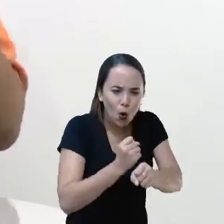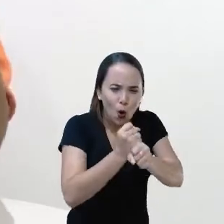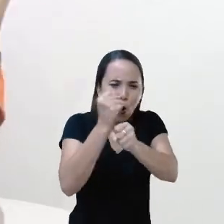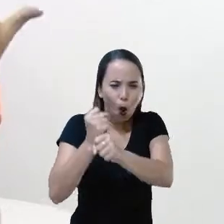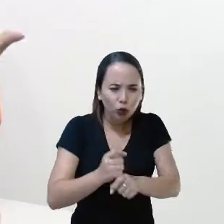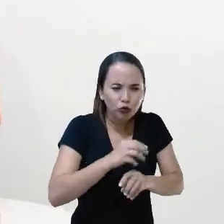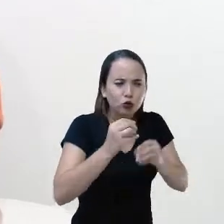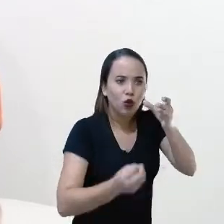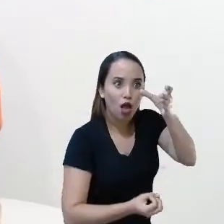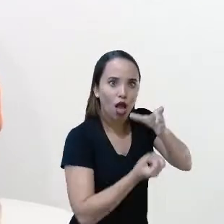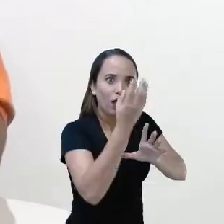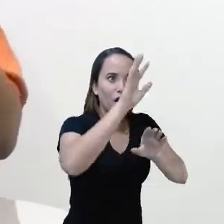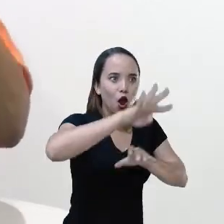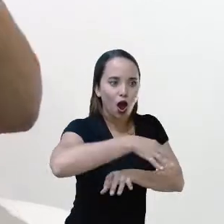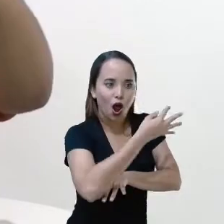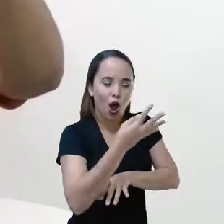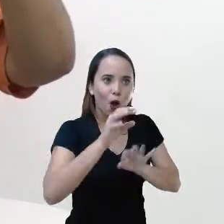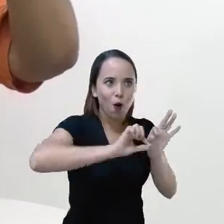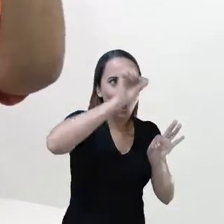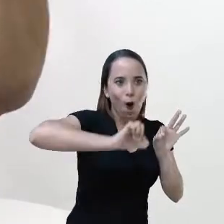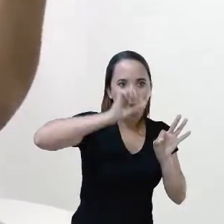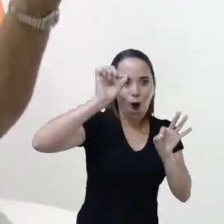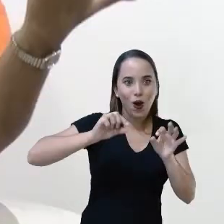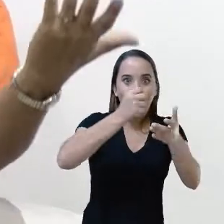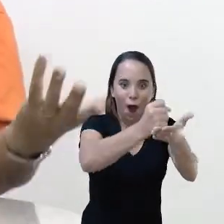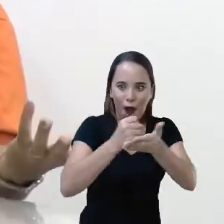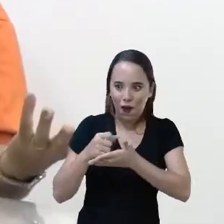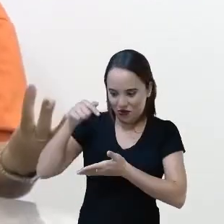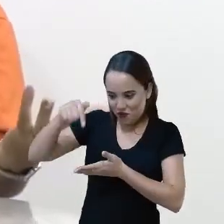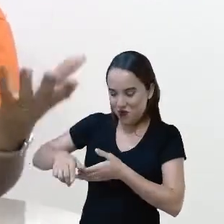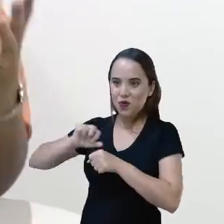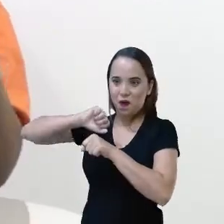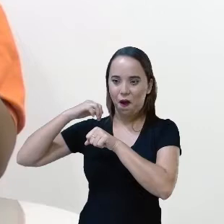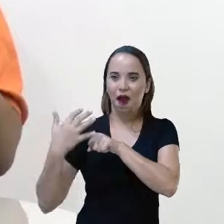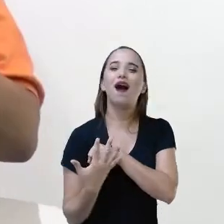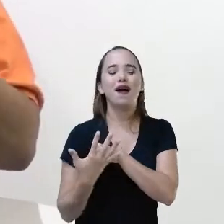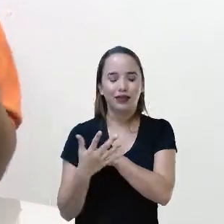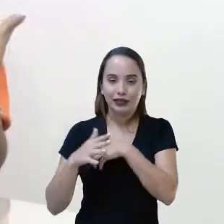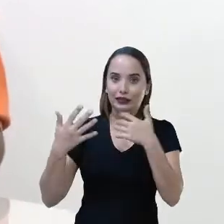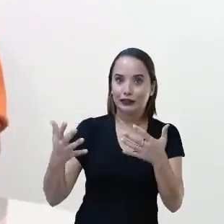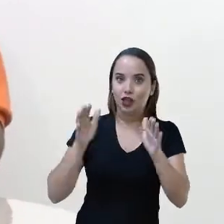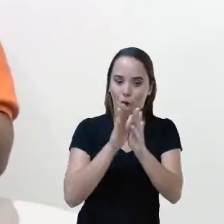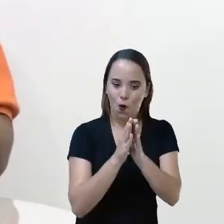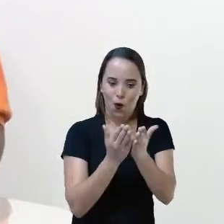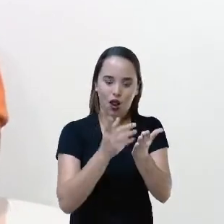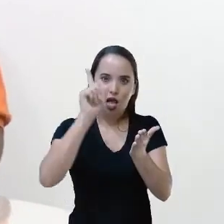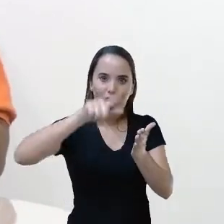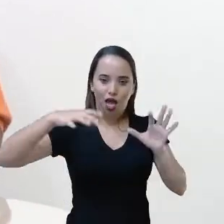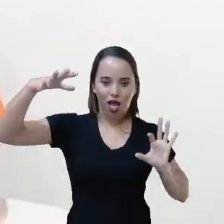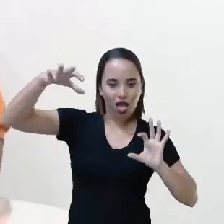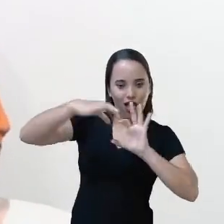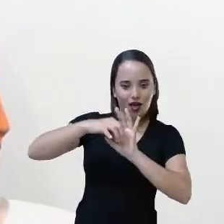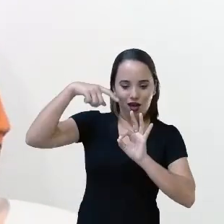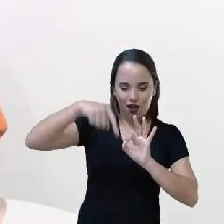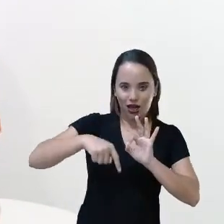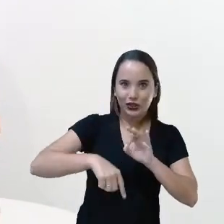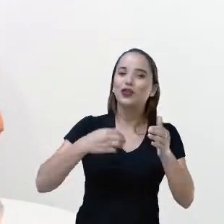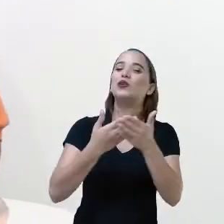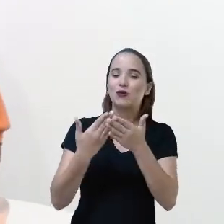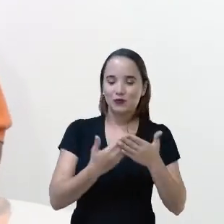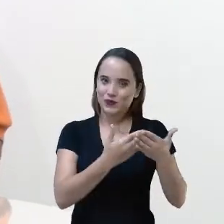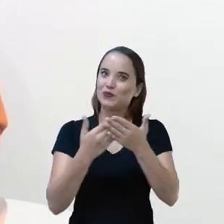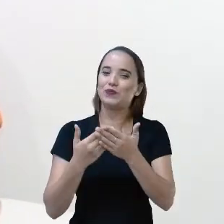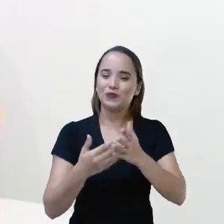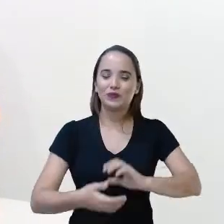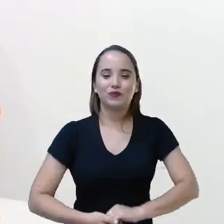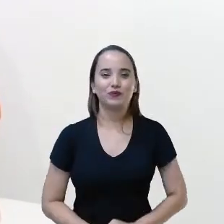ter um embasamento para a sua pesquisa. Então, veja como o livro que nós estamos lendo tem tudo a ver com essa aula que o professor Givanilson está